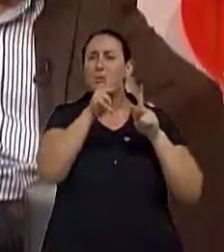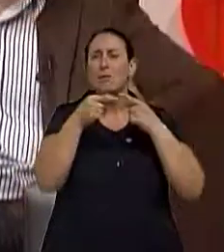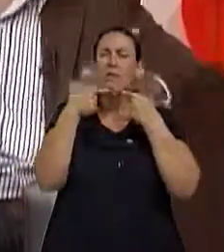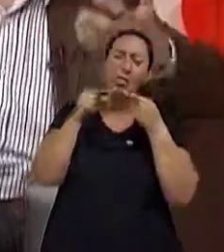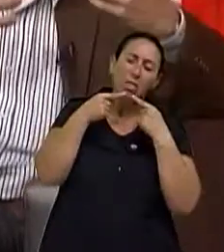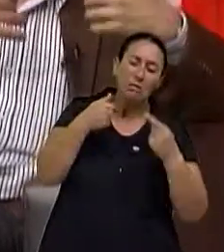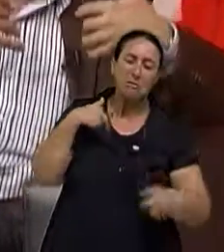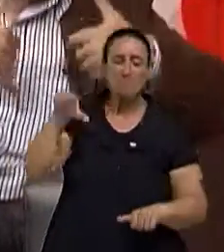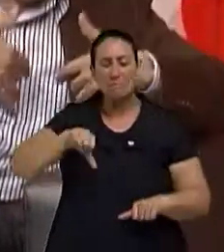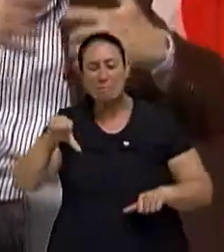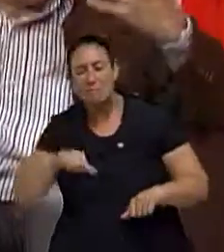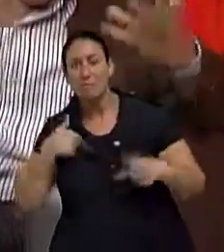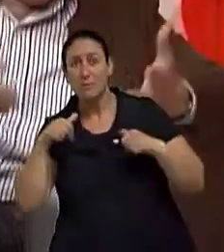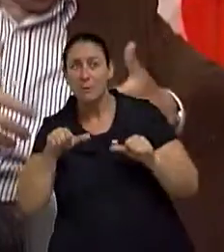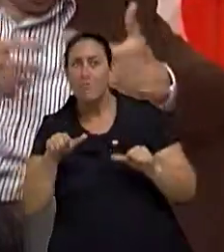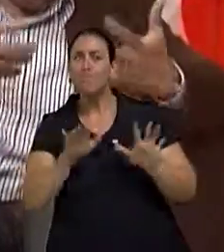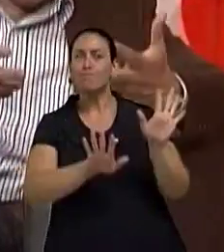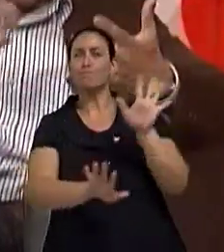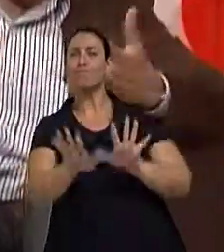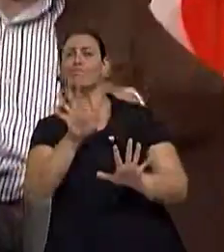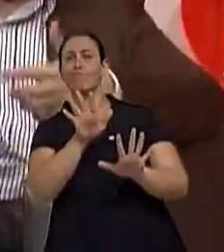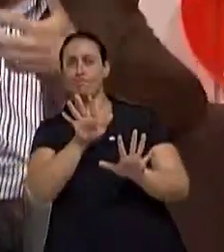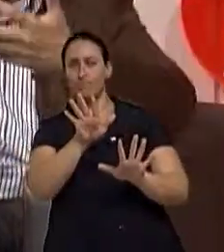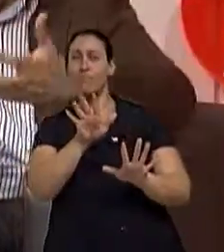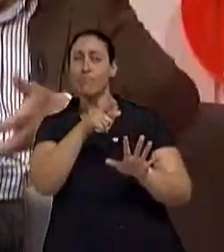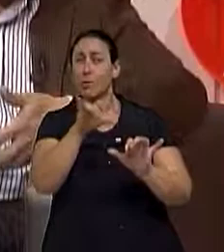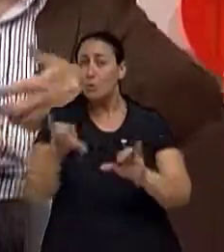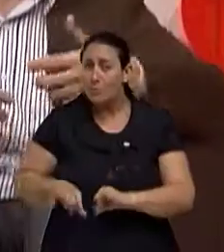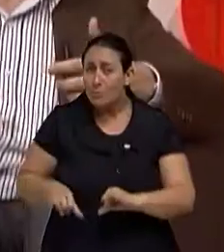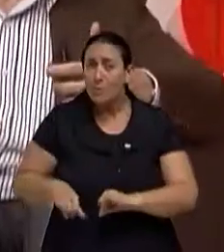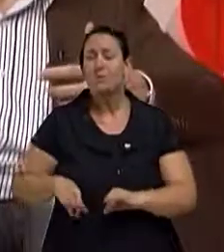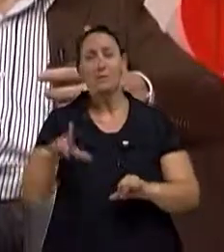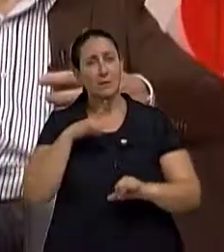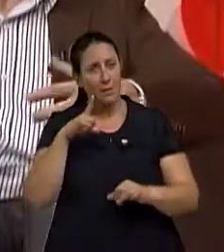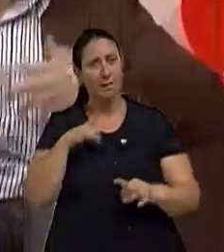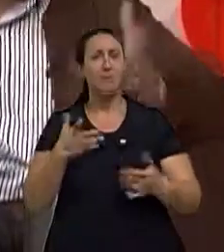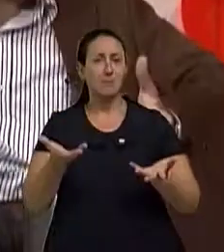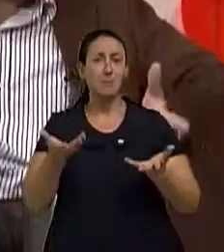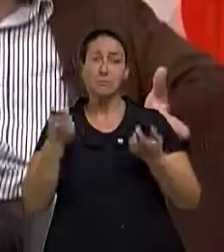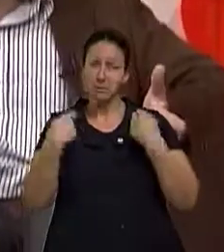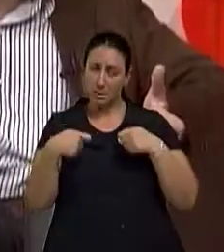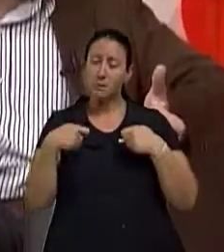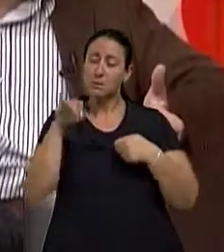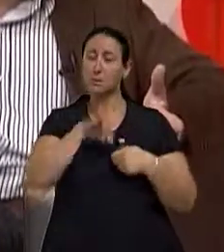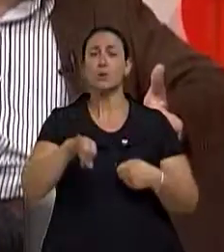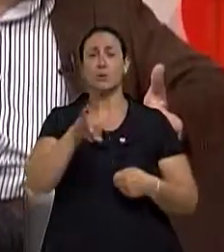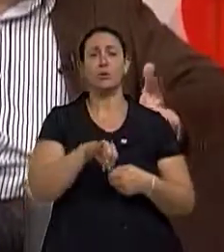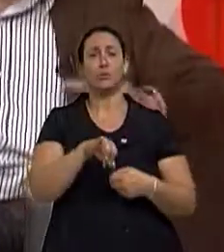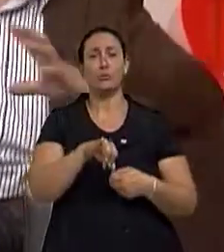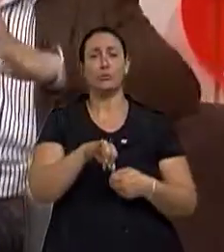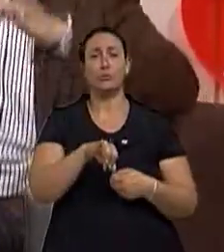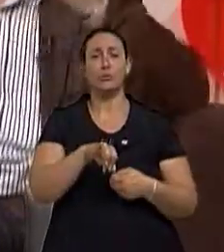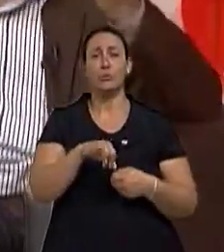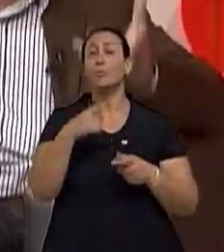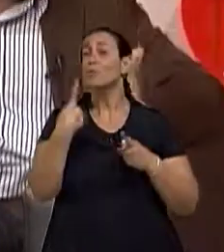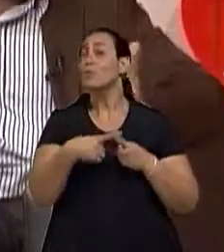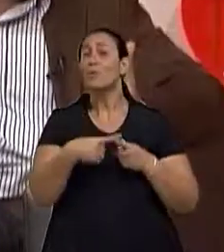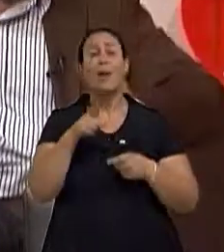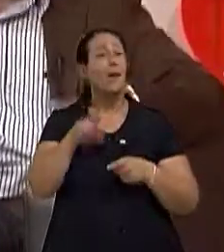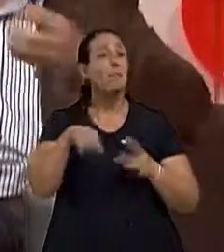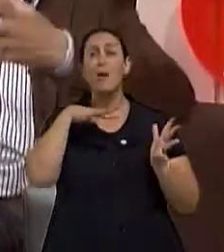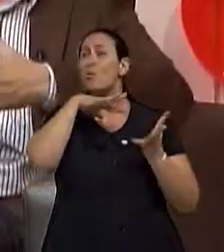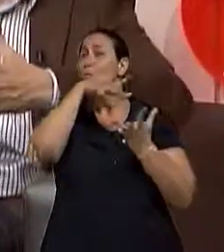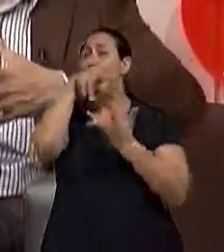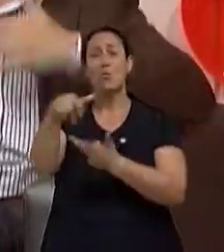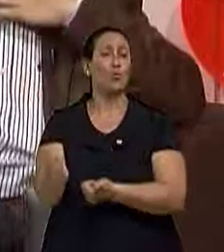doença física que esteja realmente causando sofrimento, que possa ser tratada. Tudo isso é muito importante. Claro. Porque é um fenômeno global,